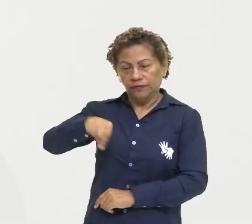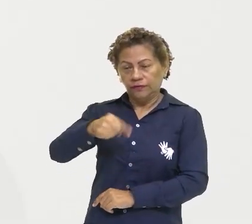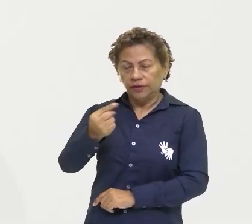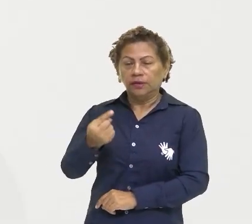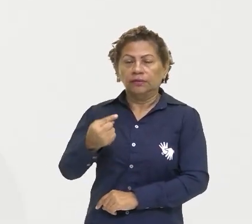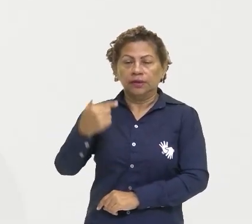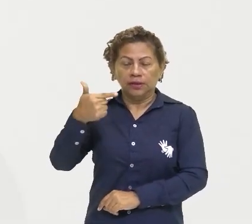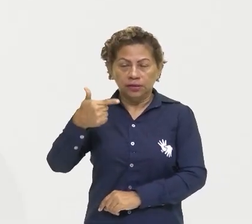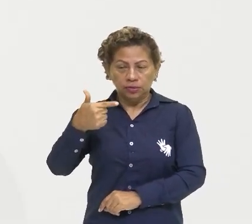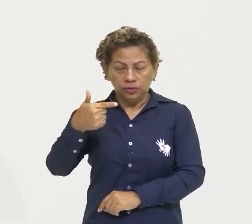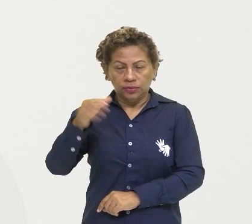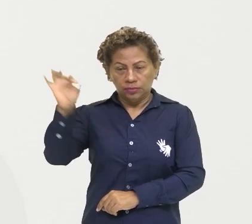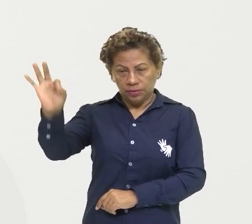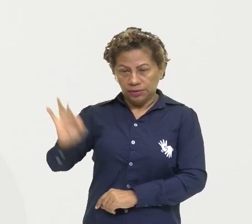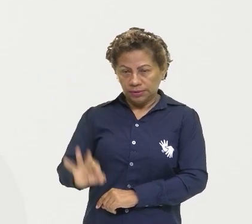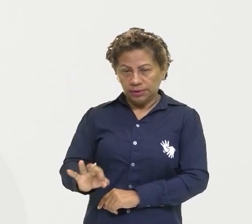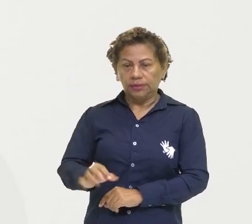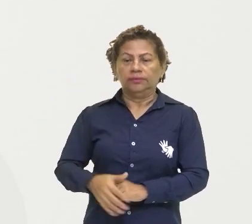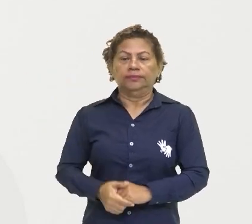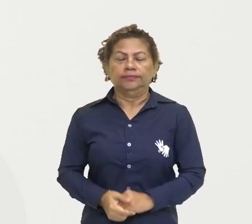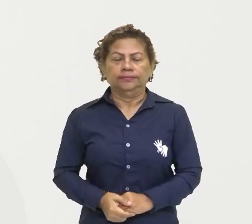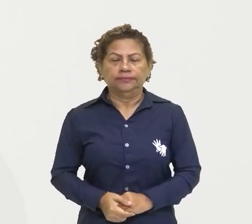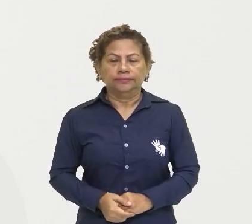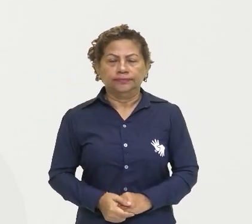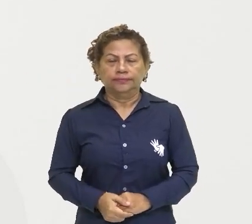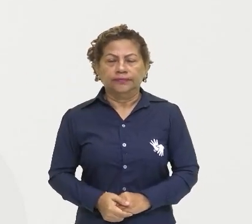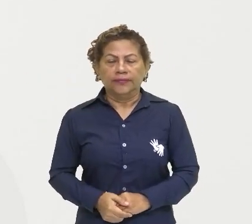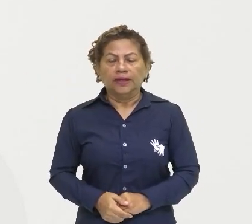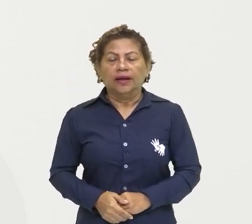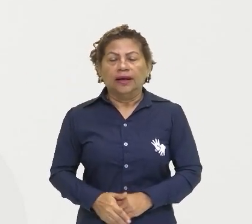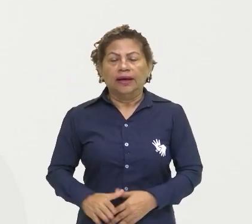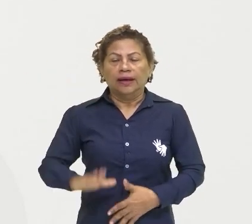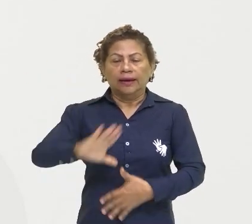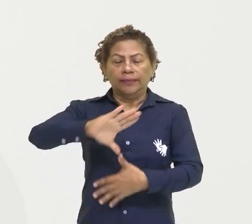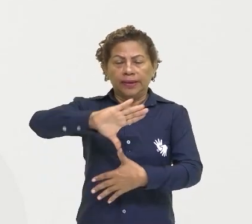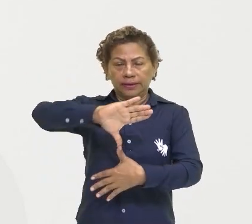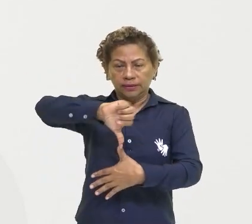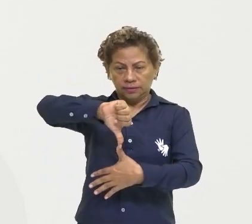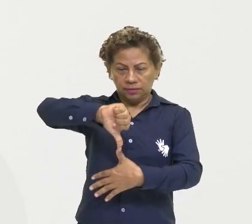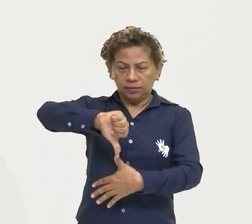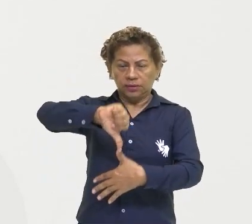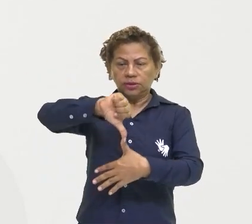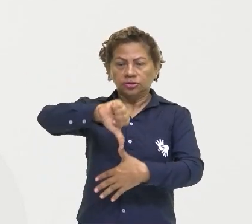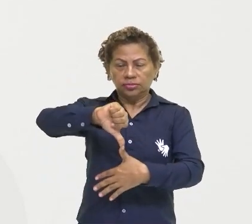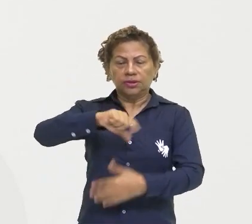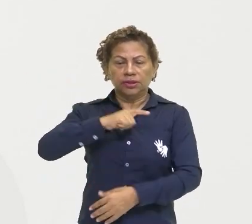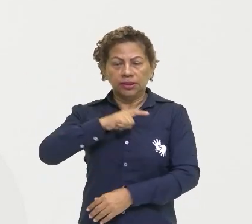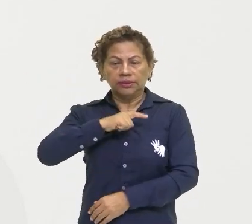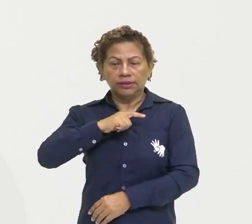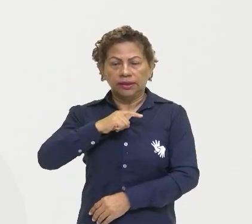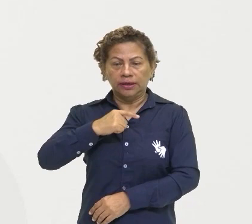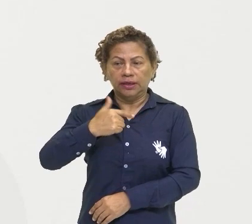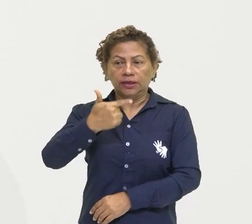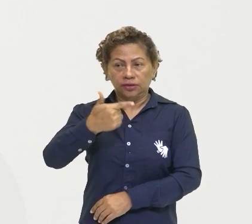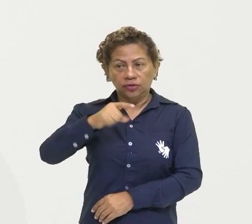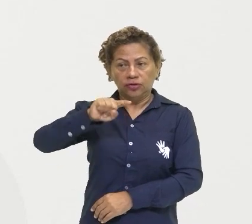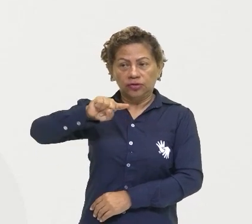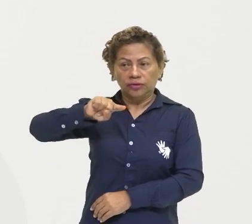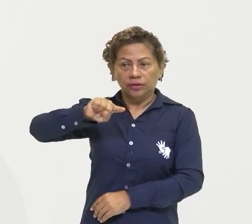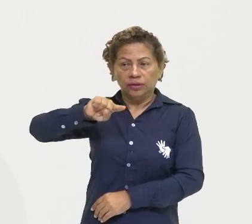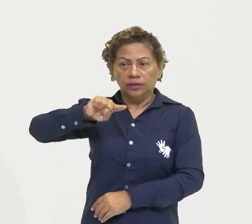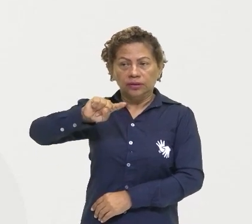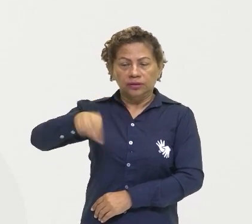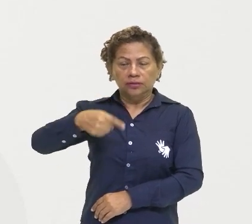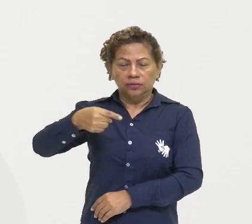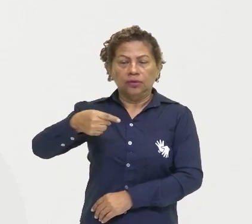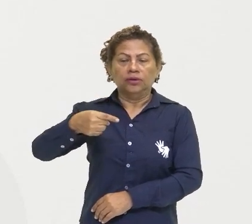1,2%, tá bom? Destaco também para vocês a América do Norte, com crescimento de 2,9%, a Ásia com